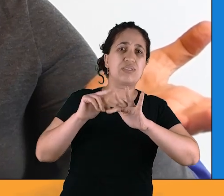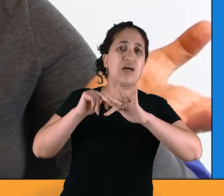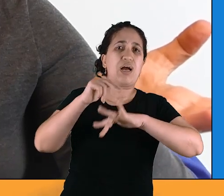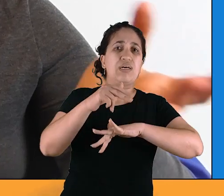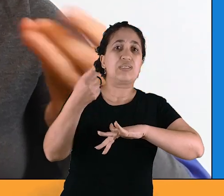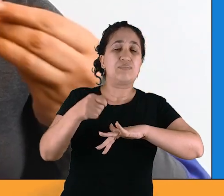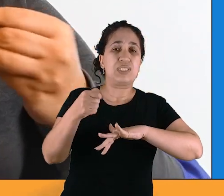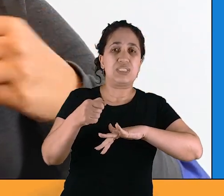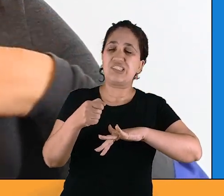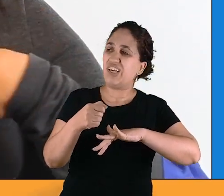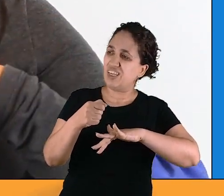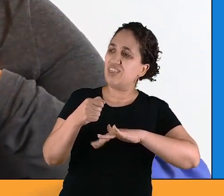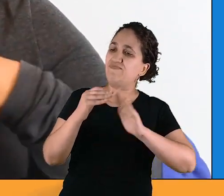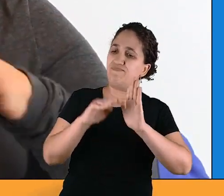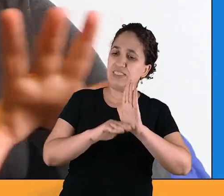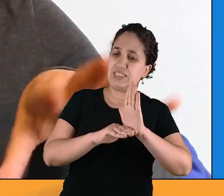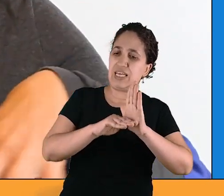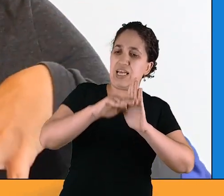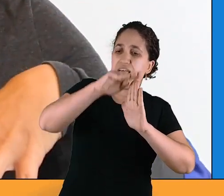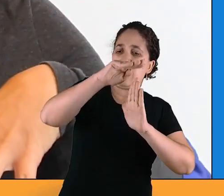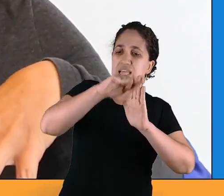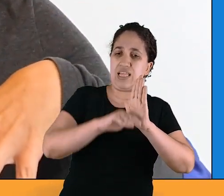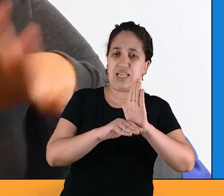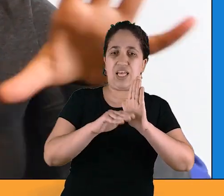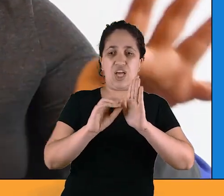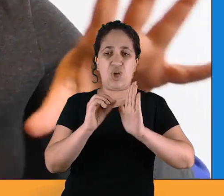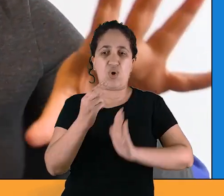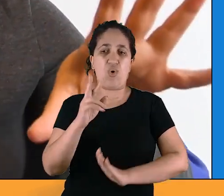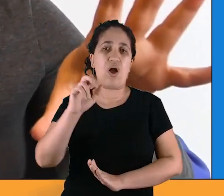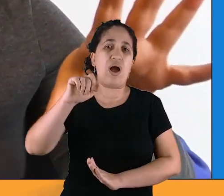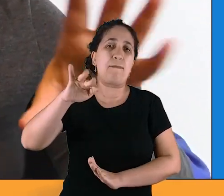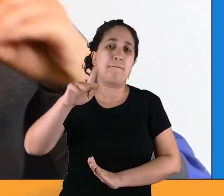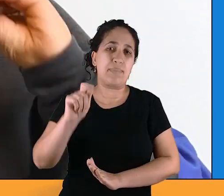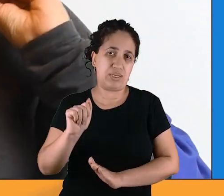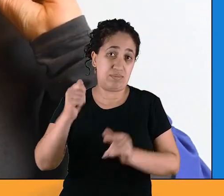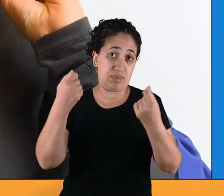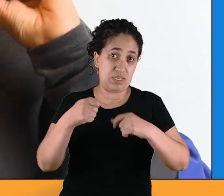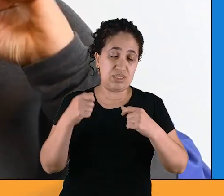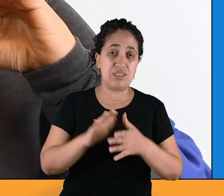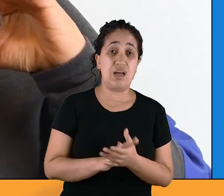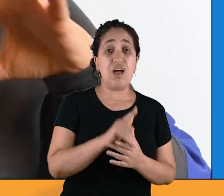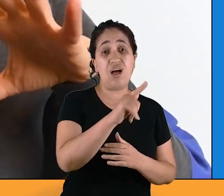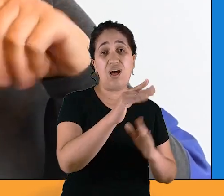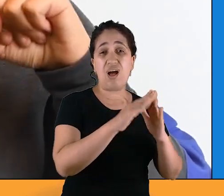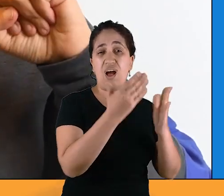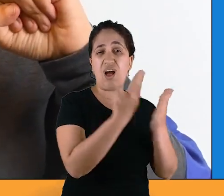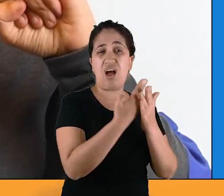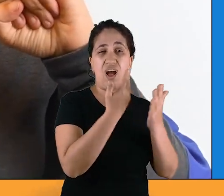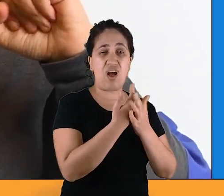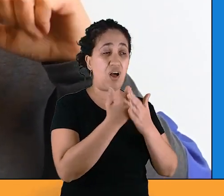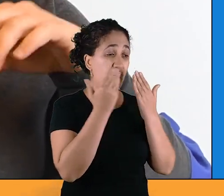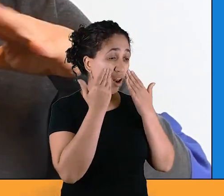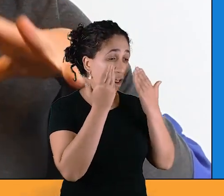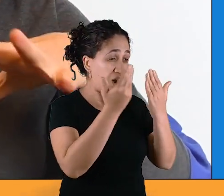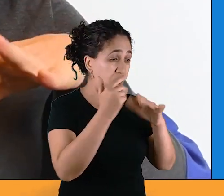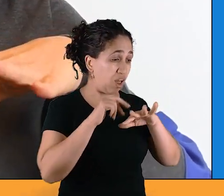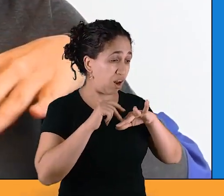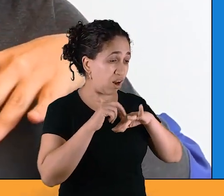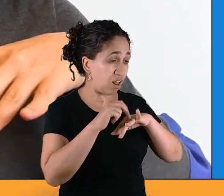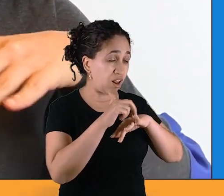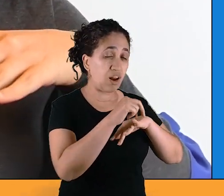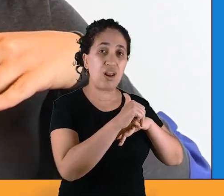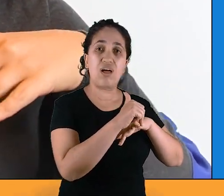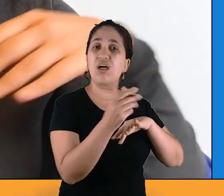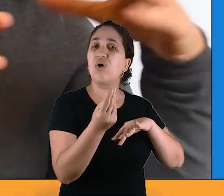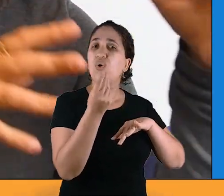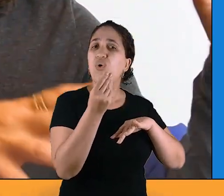por escadas, então eu tenho que pôr um elevador ou uma rampa para deixar acessível. E a entrada da escola tem